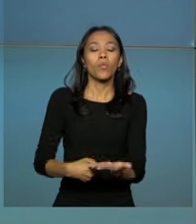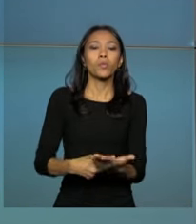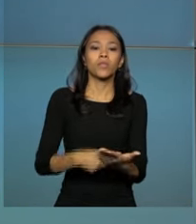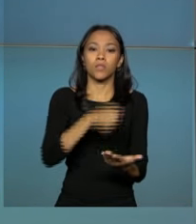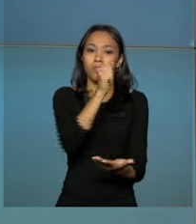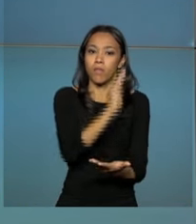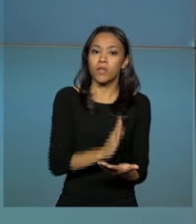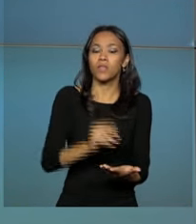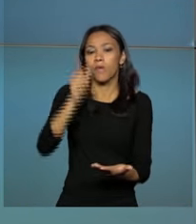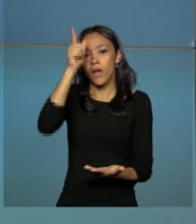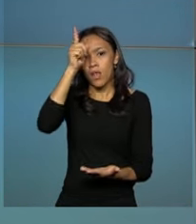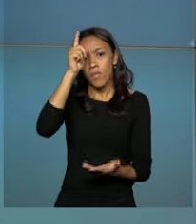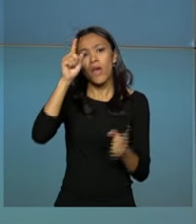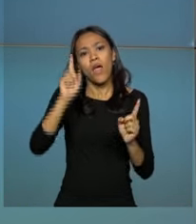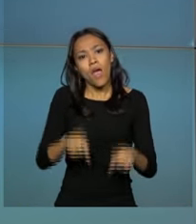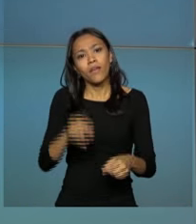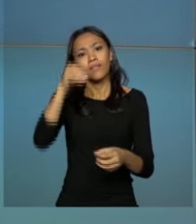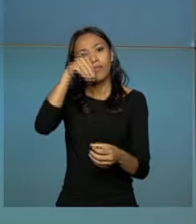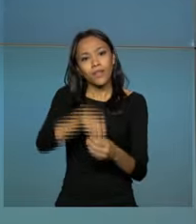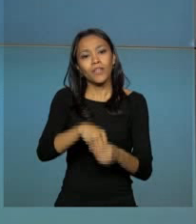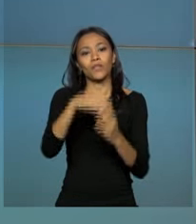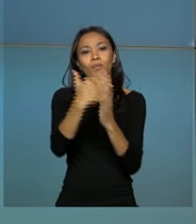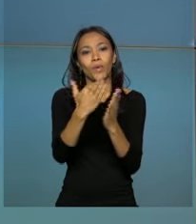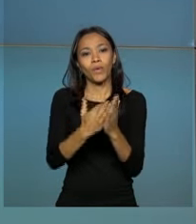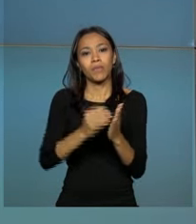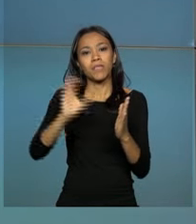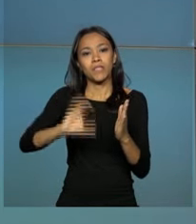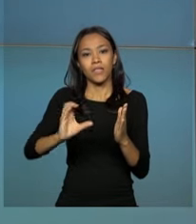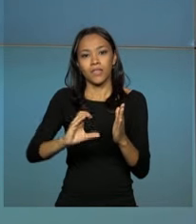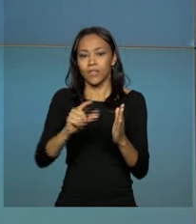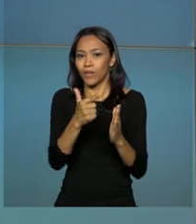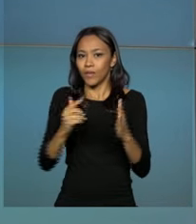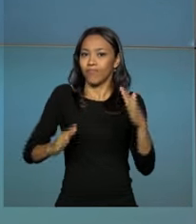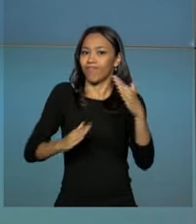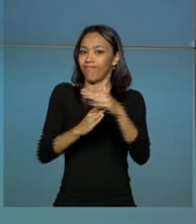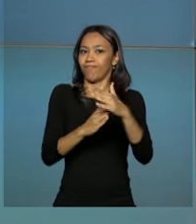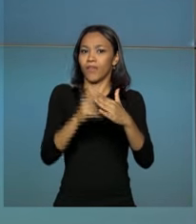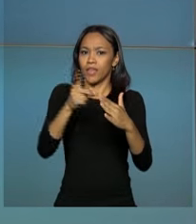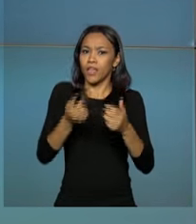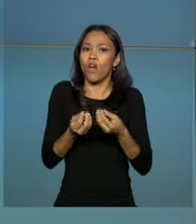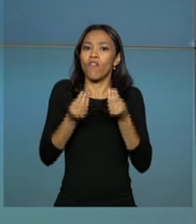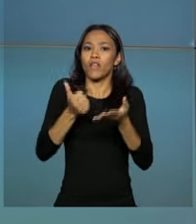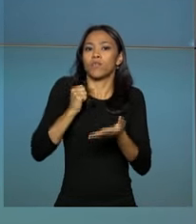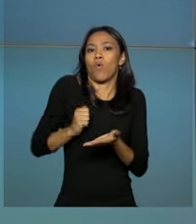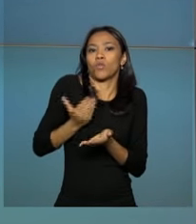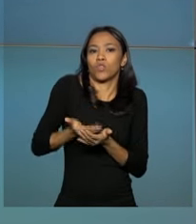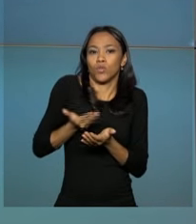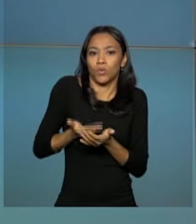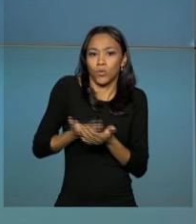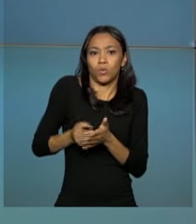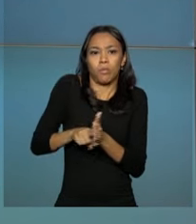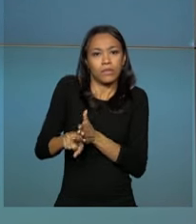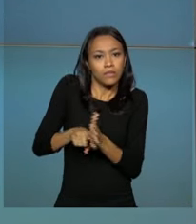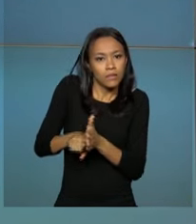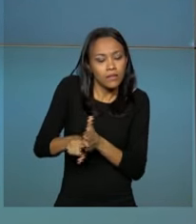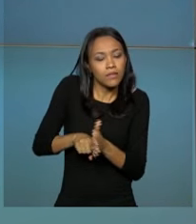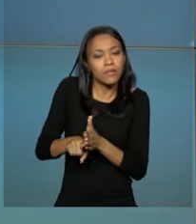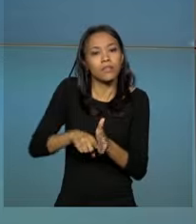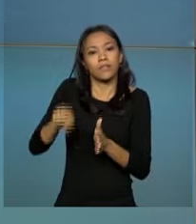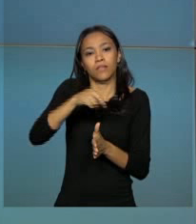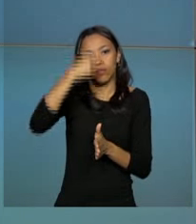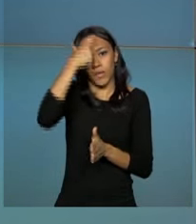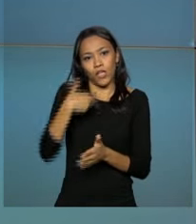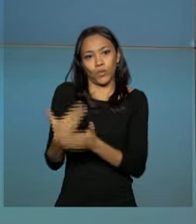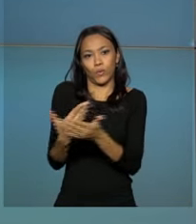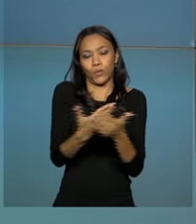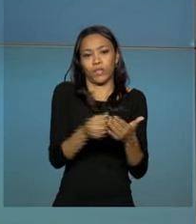Brasil e Alemanha é dentro do programa Ciência Sem Fronteiras, que oferece bolsas de pesquisa e iniciação científica para estudantes